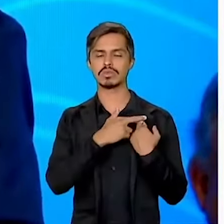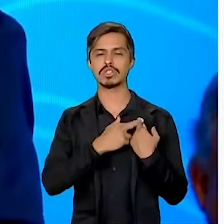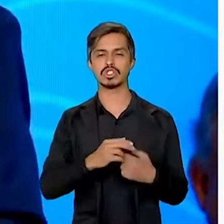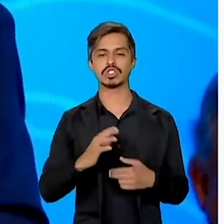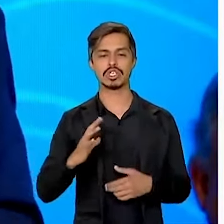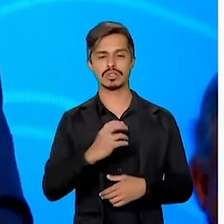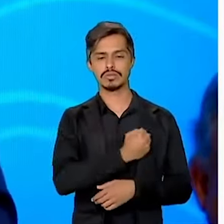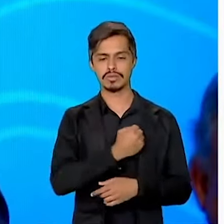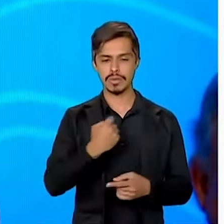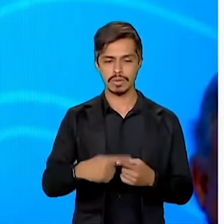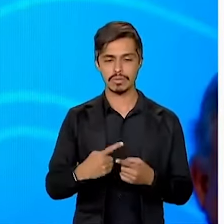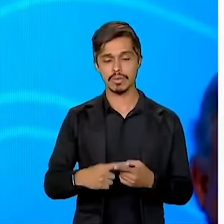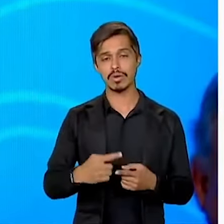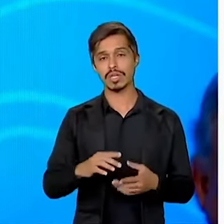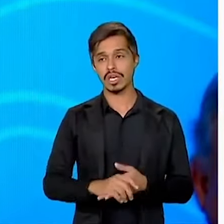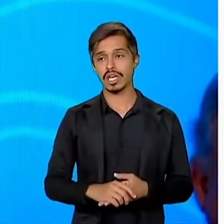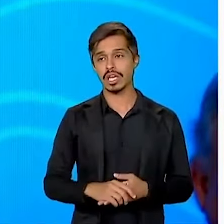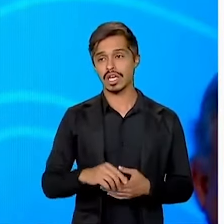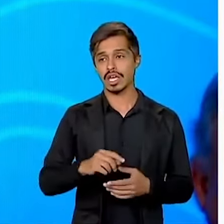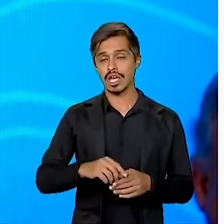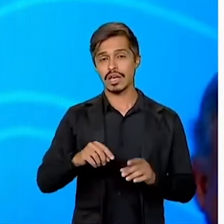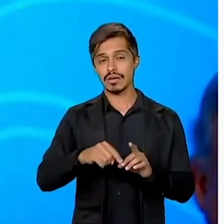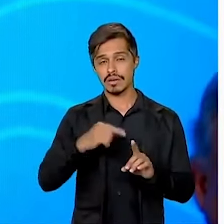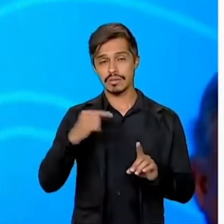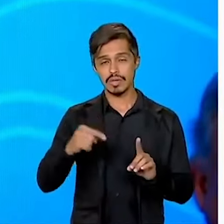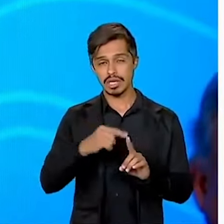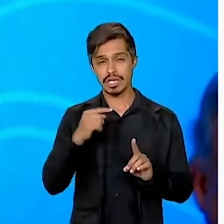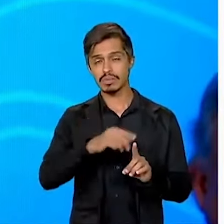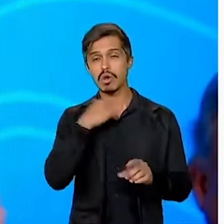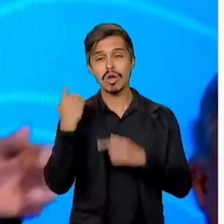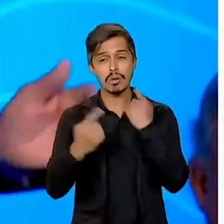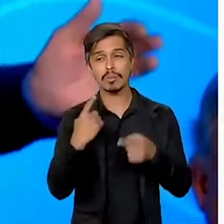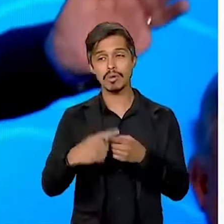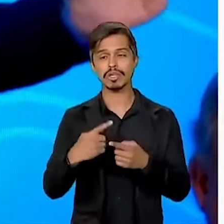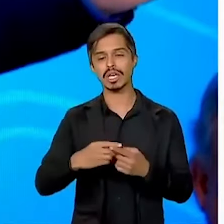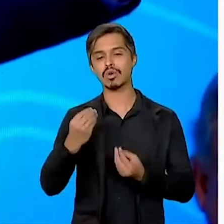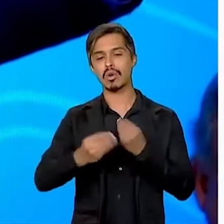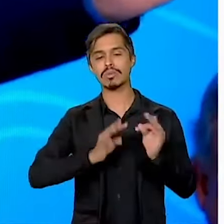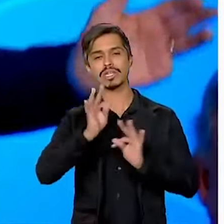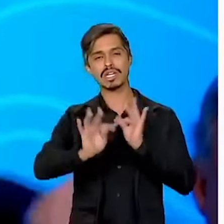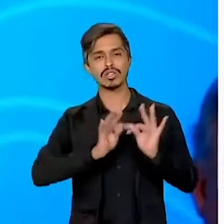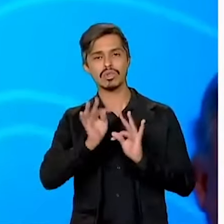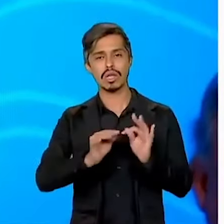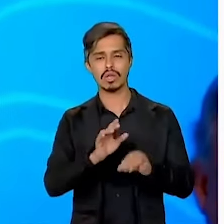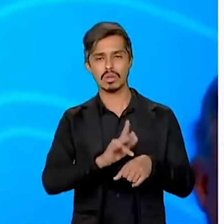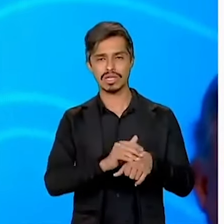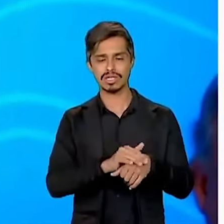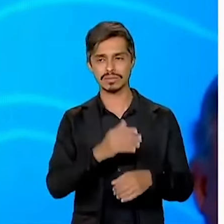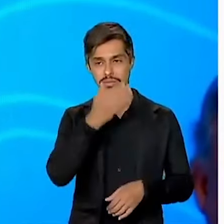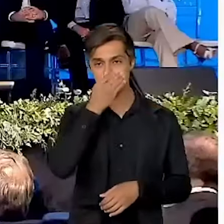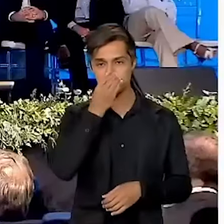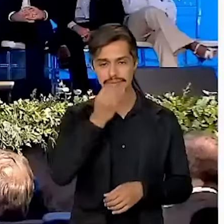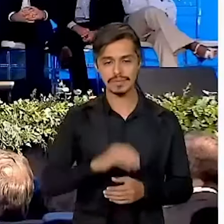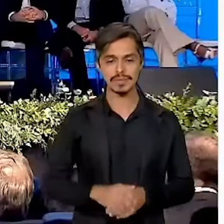responsabilidade por descaso com o tratamento da doença. E até pela qualidade dos ministros da saúde que ele